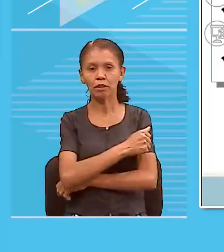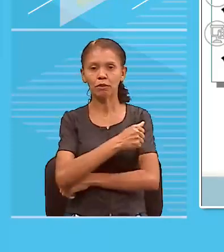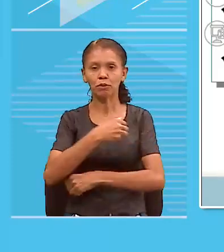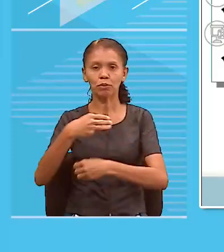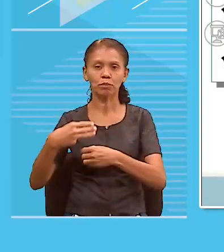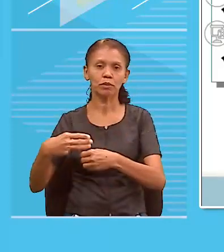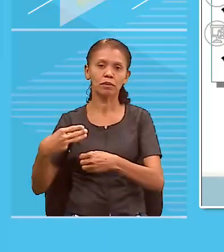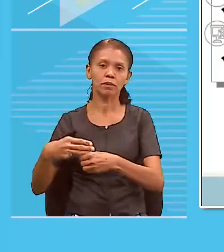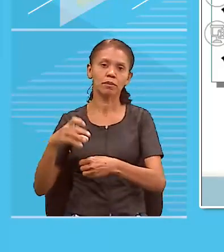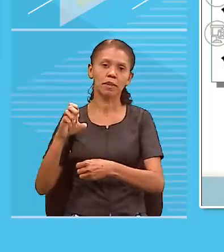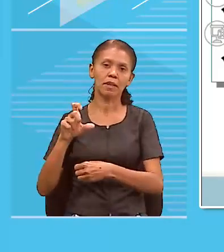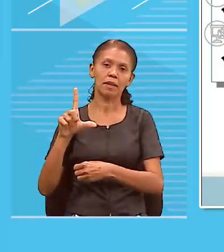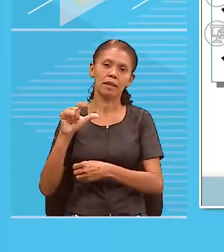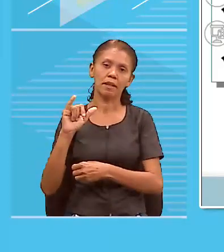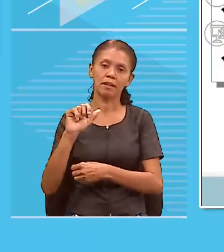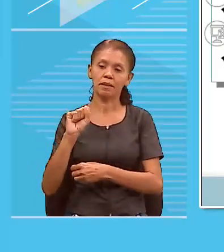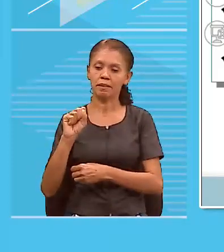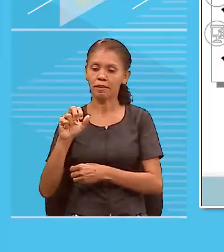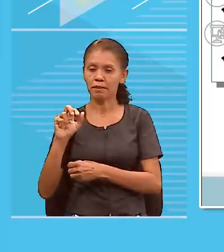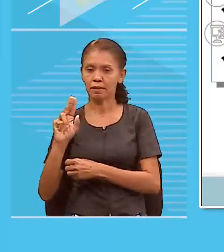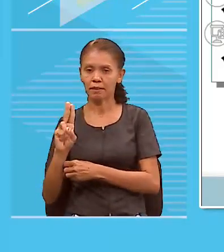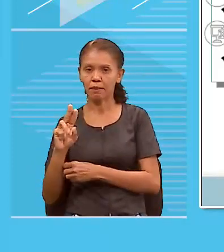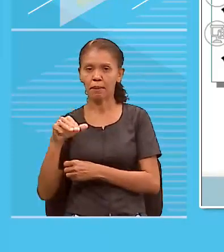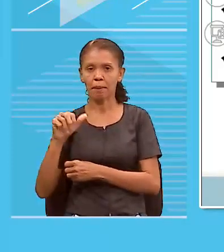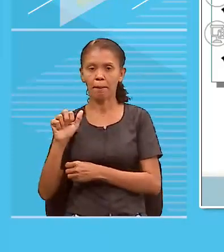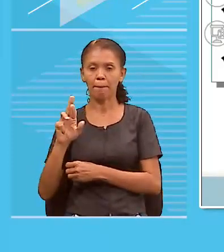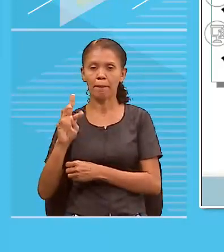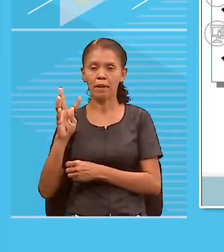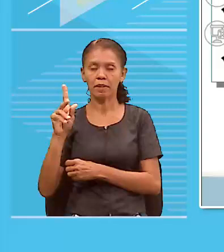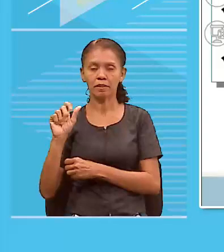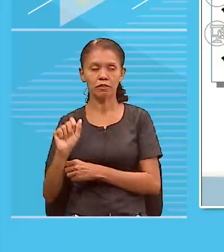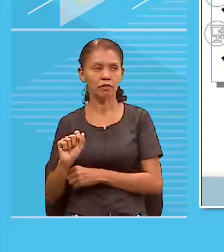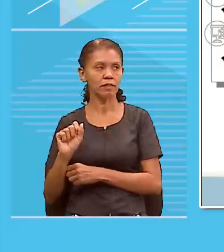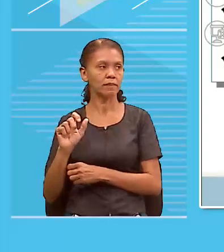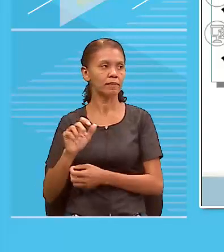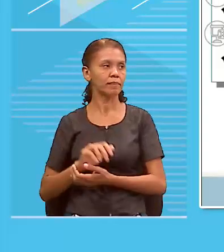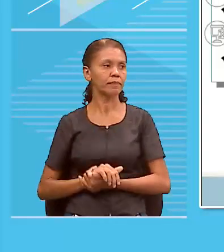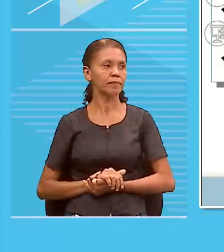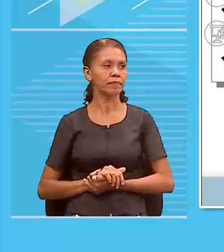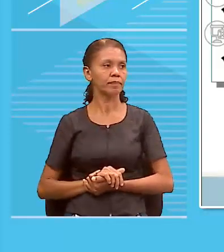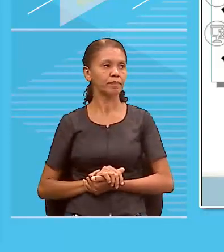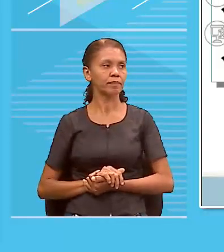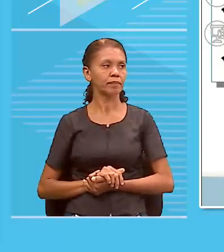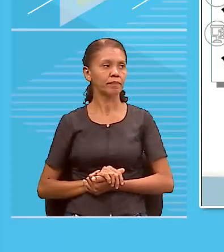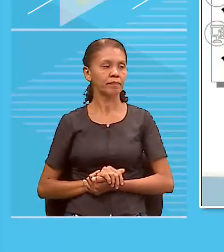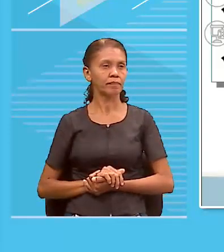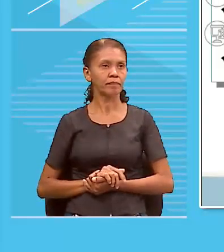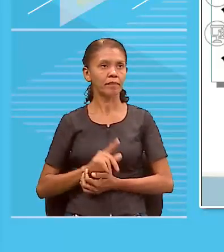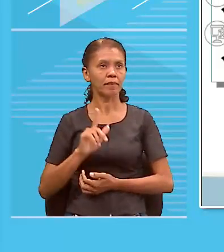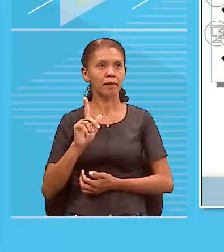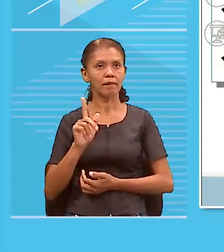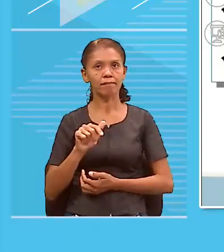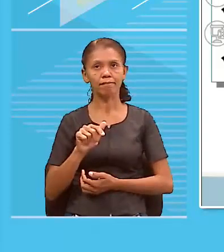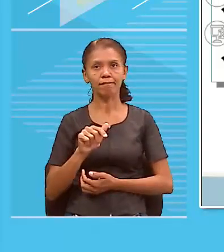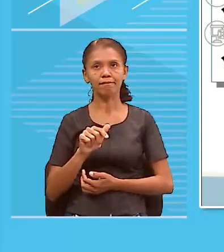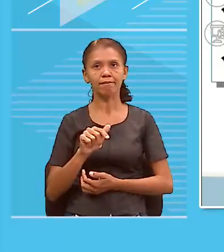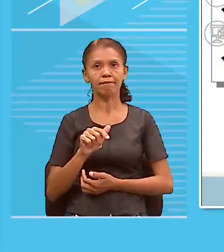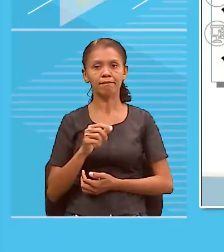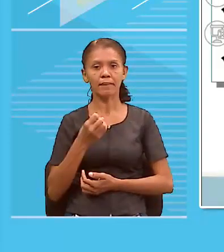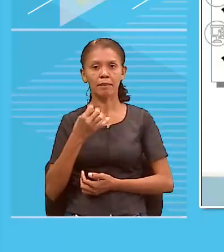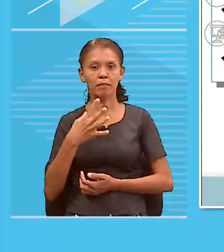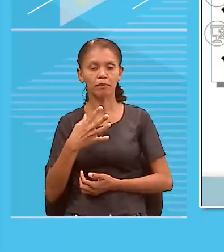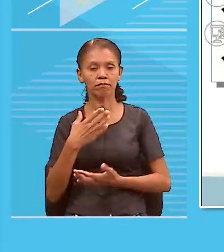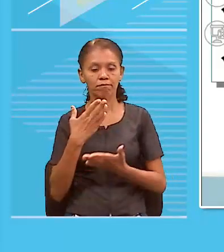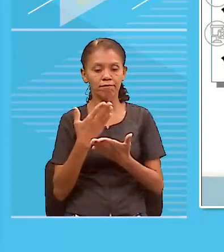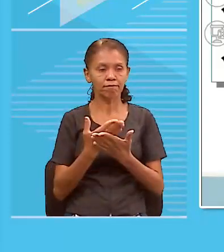professor é sempre bom e salutar trabalharmos texto Então você consegue observar